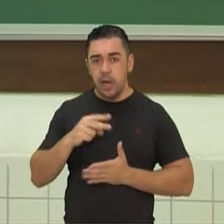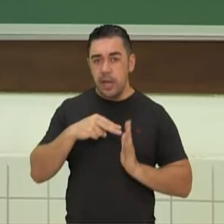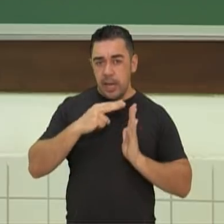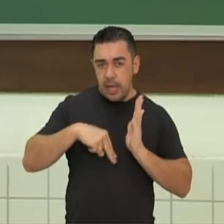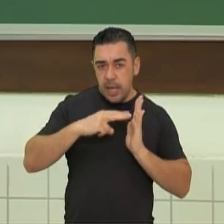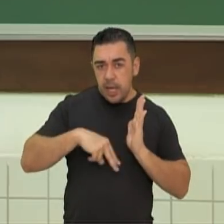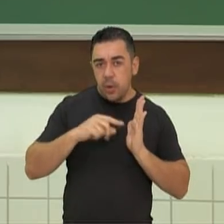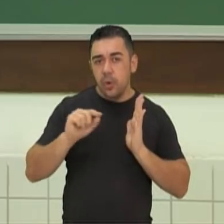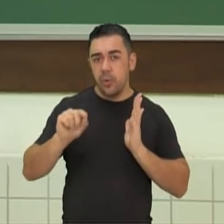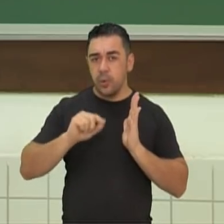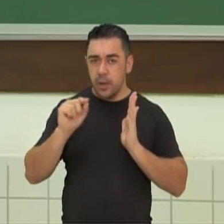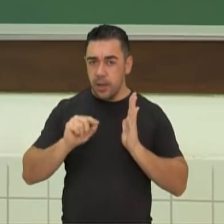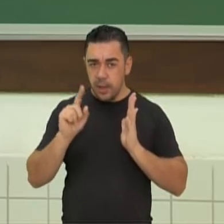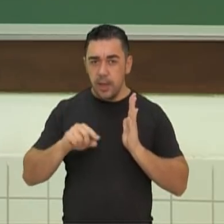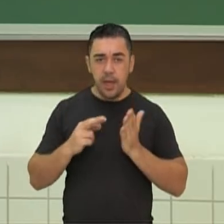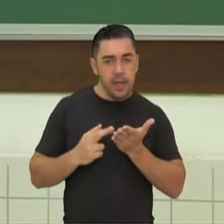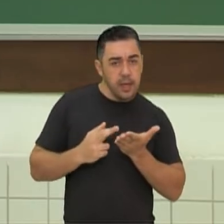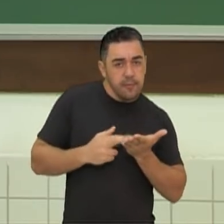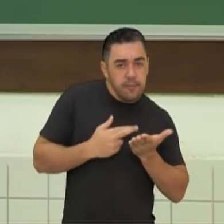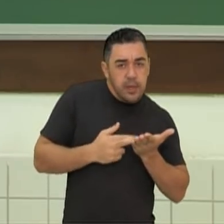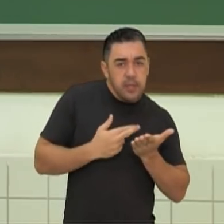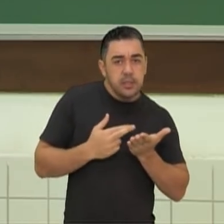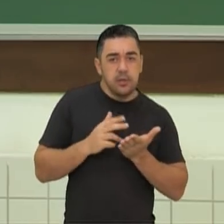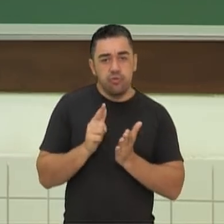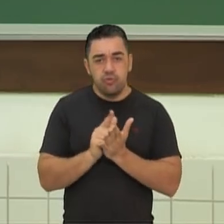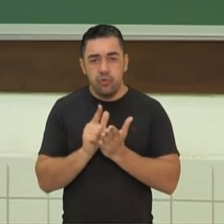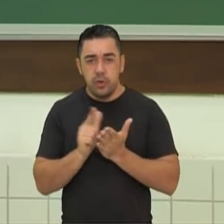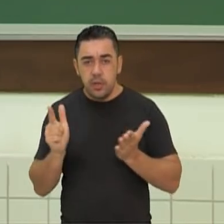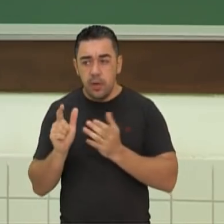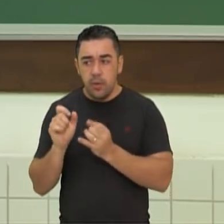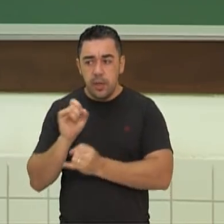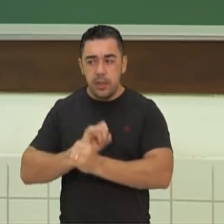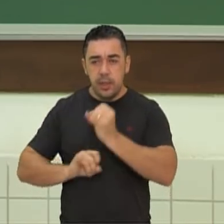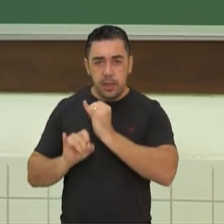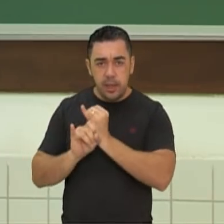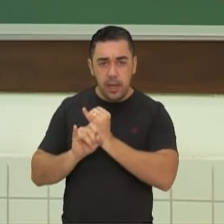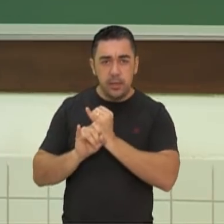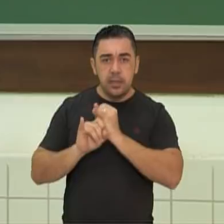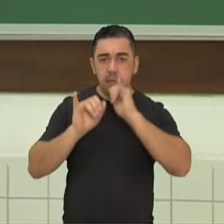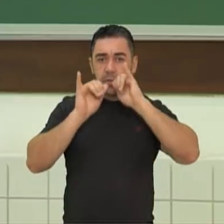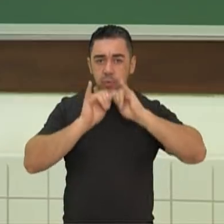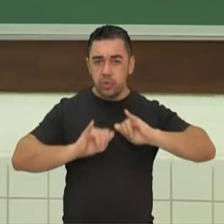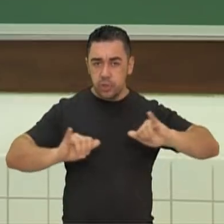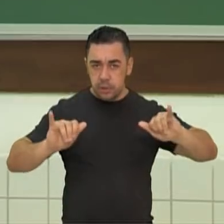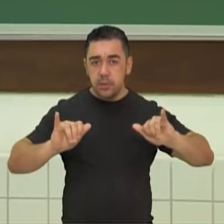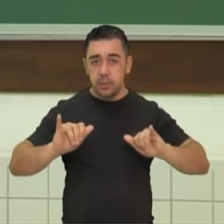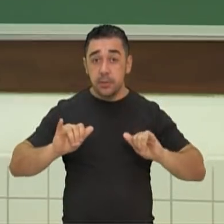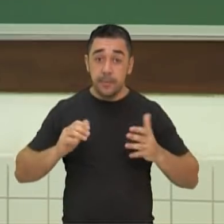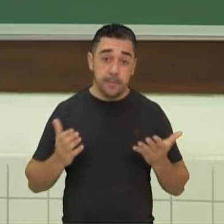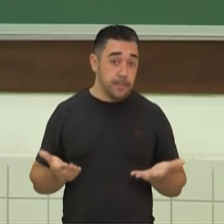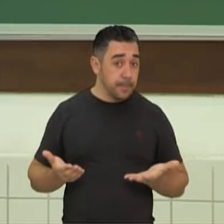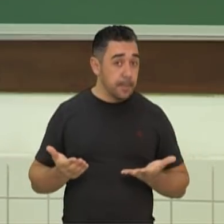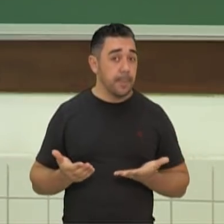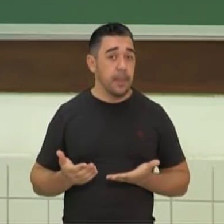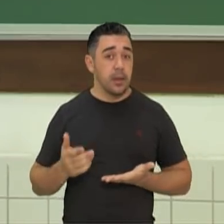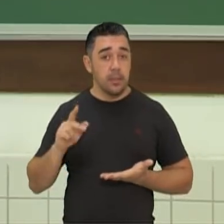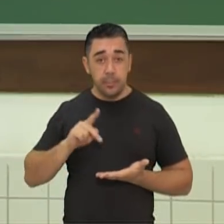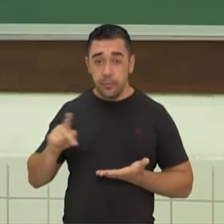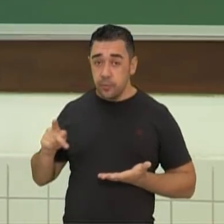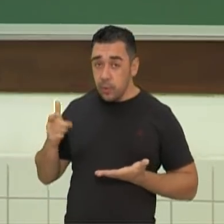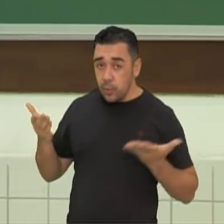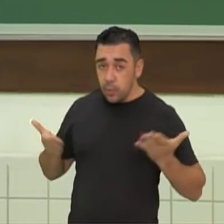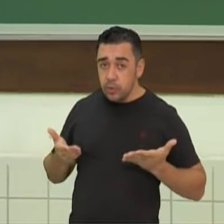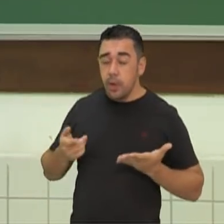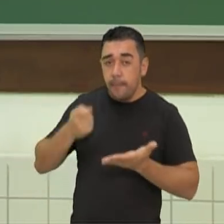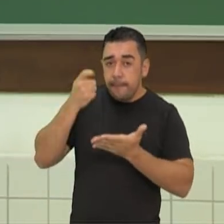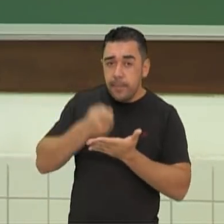leram com relação às revistas, os jornais, a internet, as notícias, tá? Olha, o professor tem a